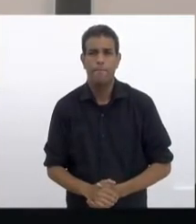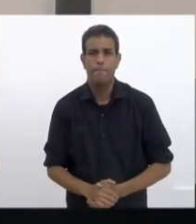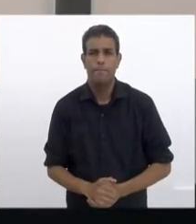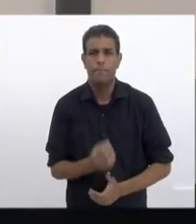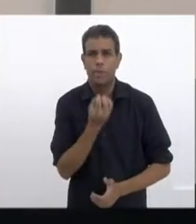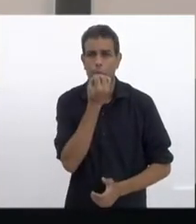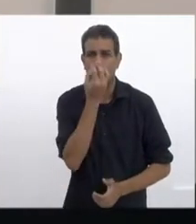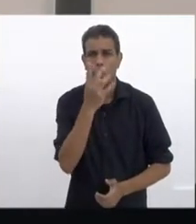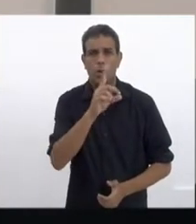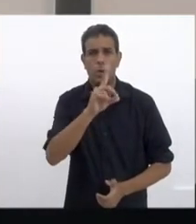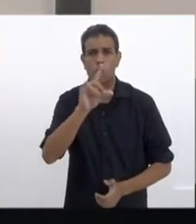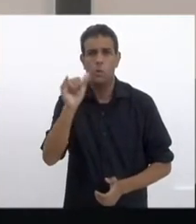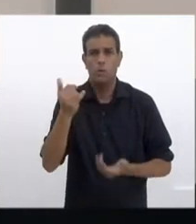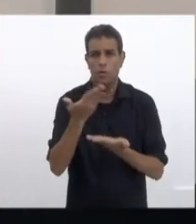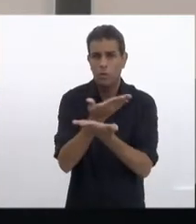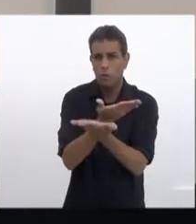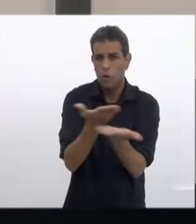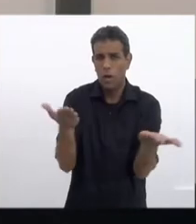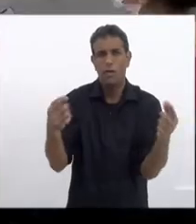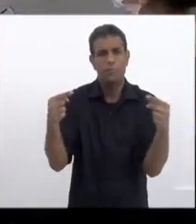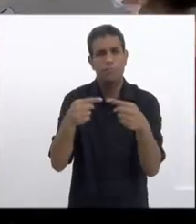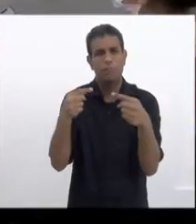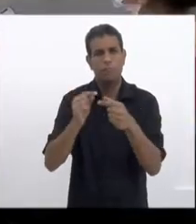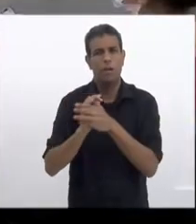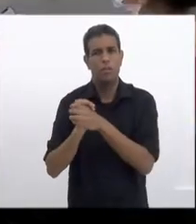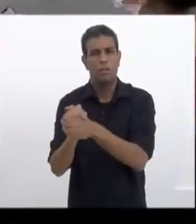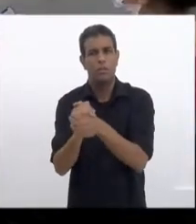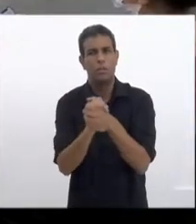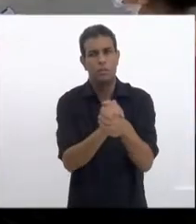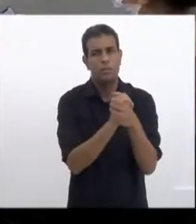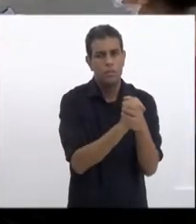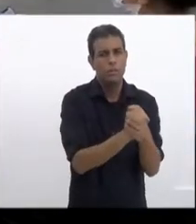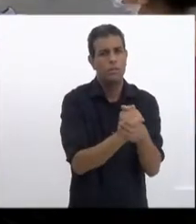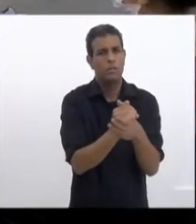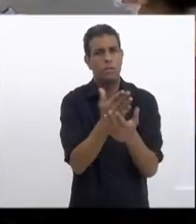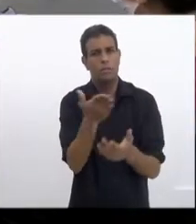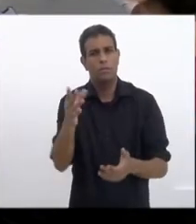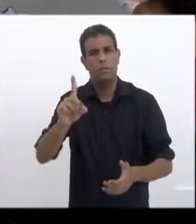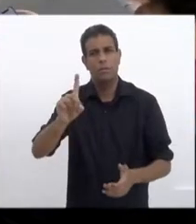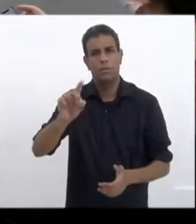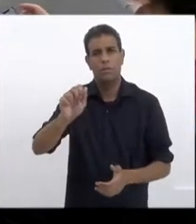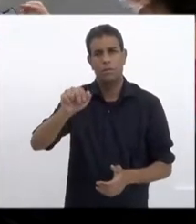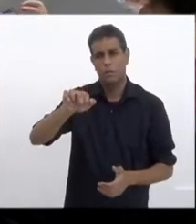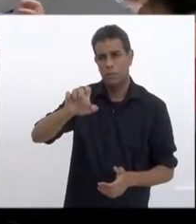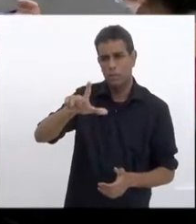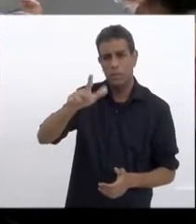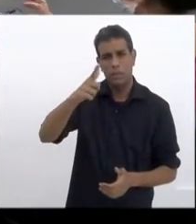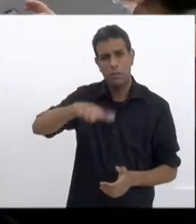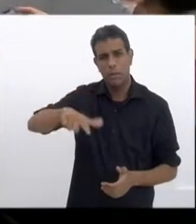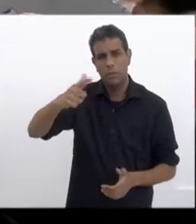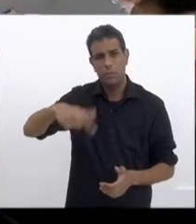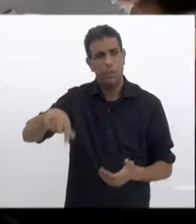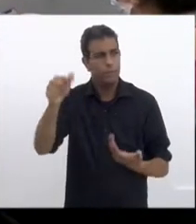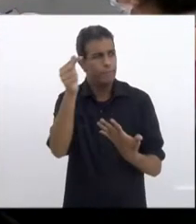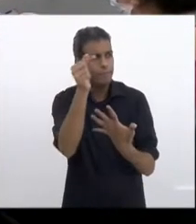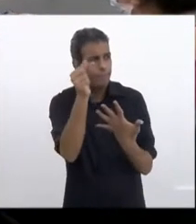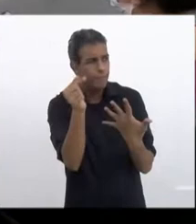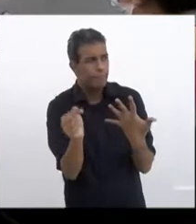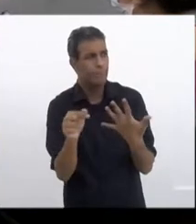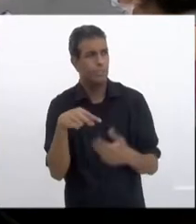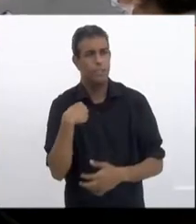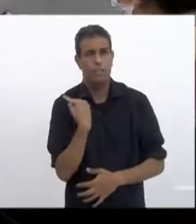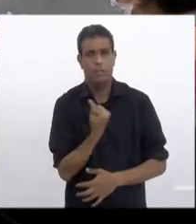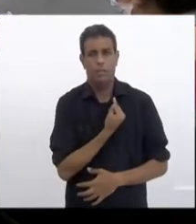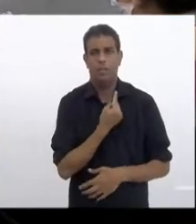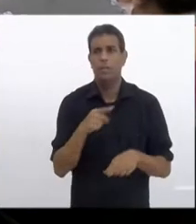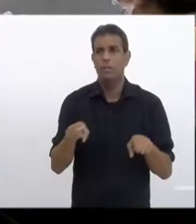Bom dia a todos, né? Quero cumprimentar o deputado Daniel Ribeirão, os demais aqui da mesa, né? Nós, e